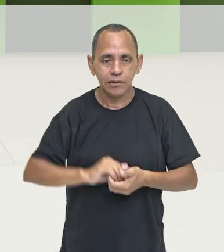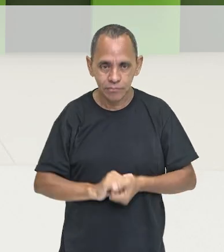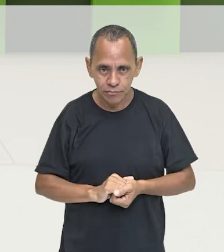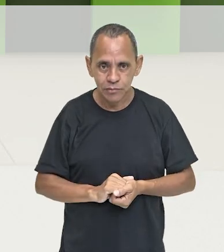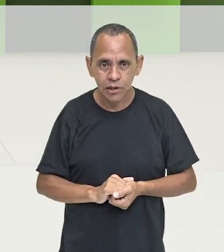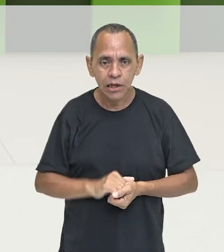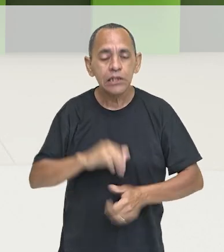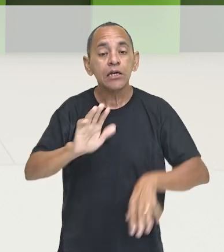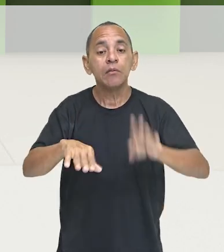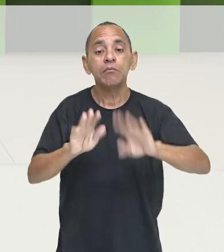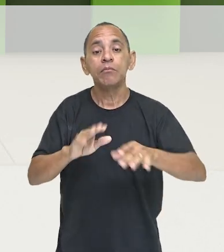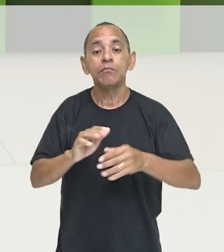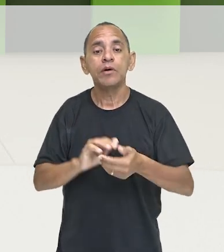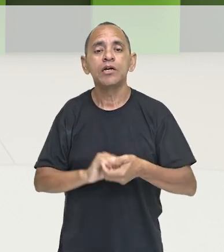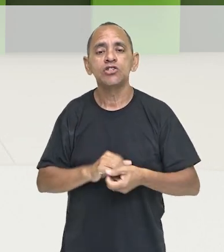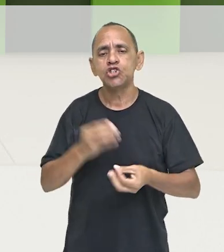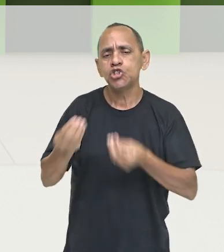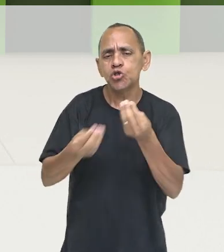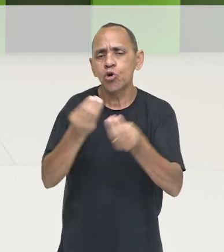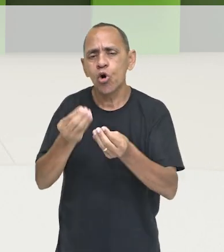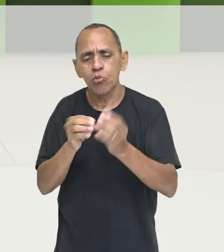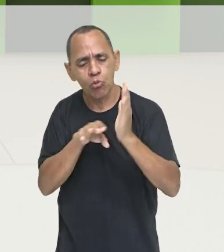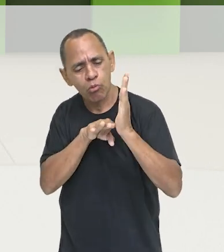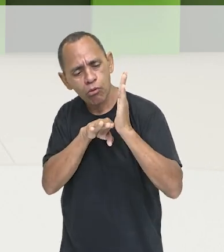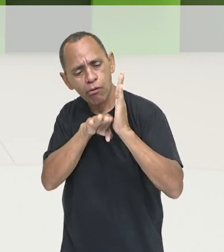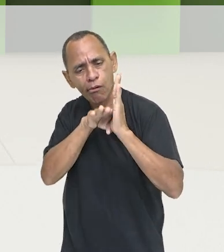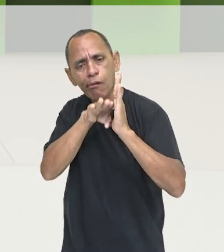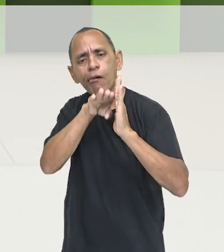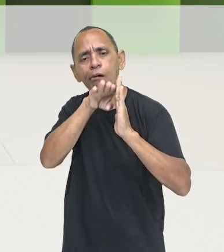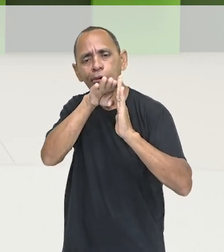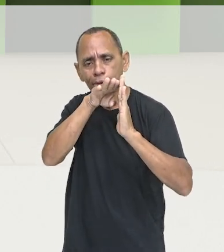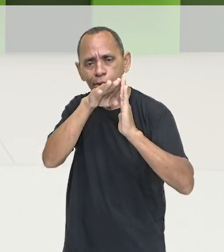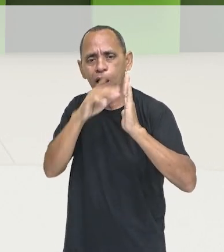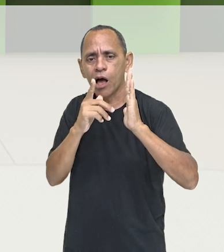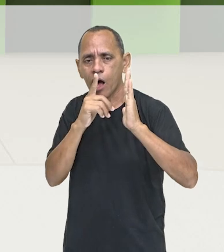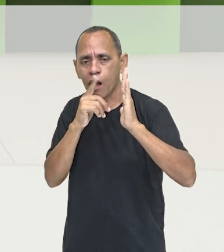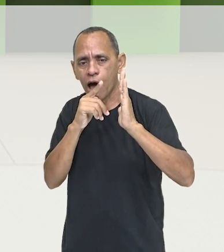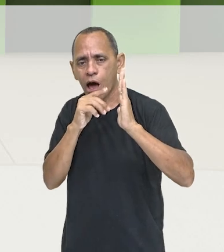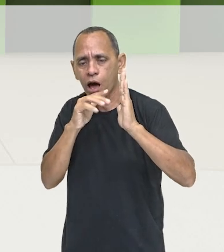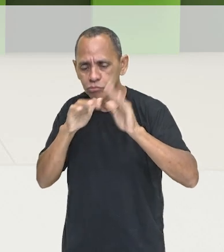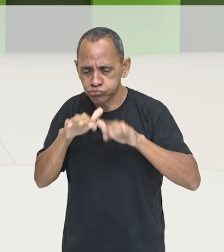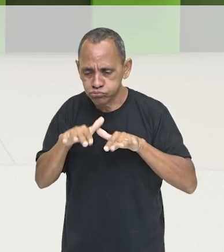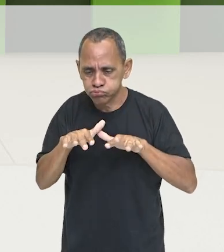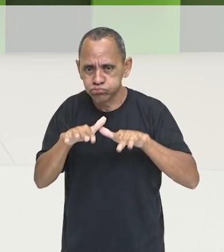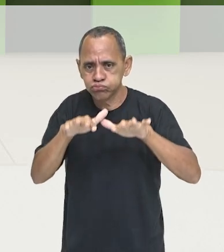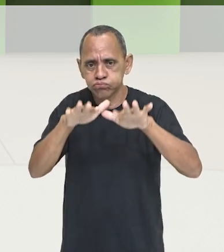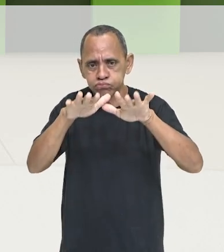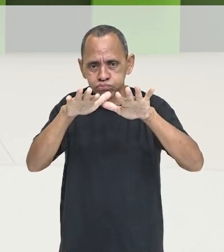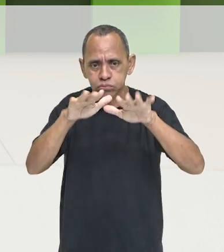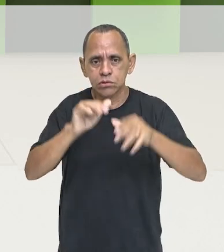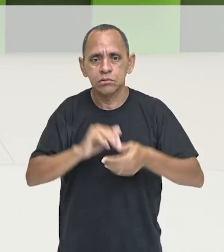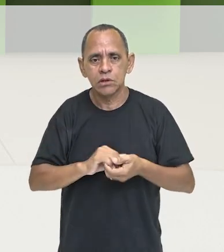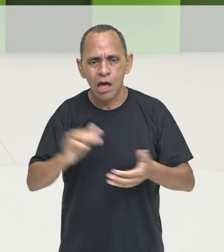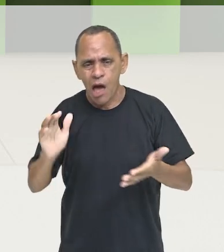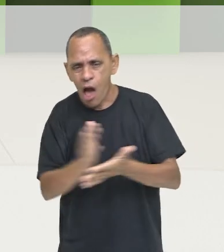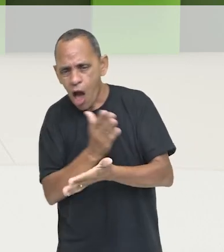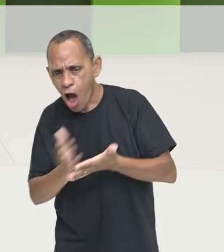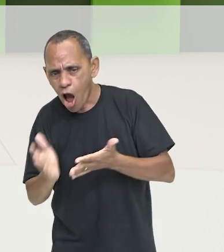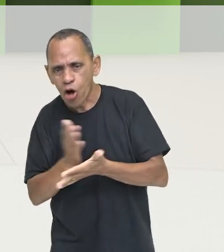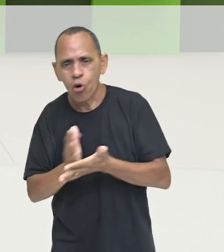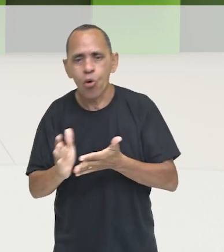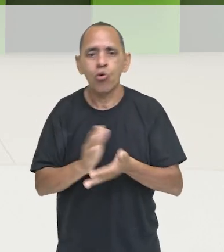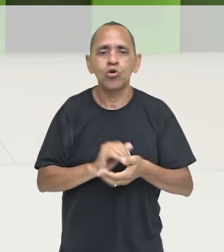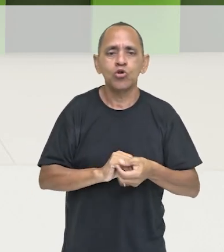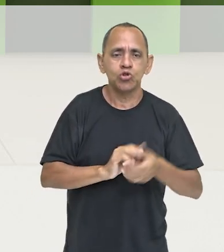do reservatório de água, né? Eu não sei se você já ouviu falar, por exemplo, que há algum tempo nós estamos aí trabalhando com bandeiras no